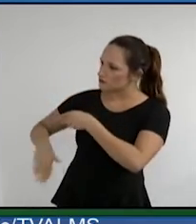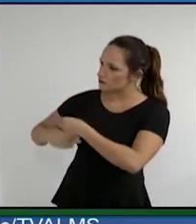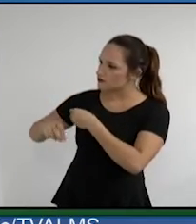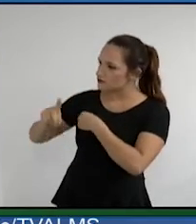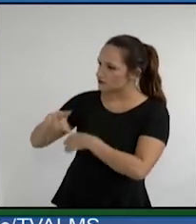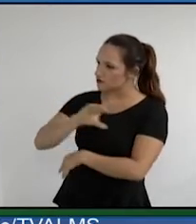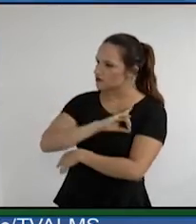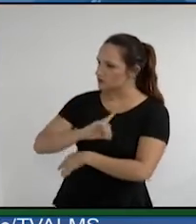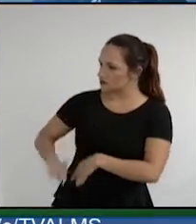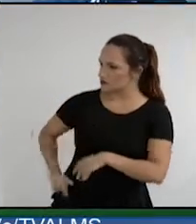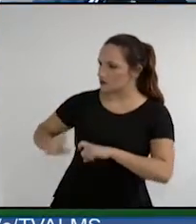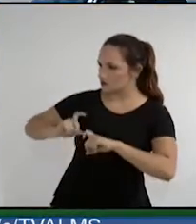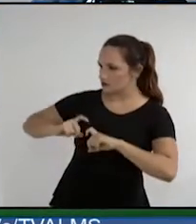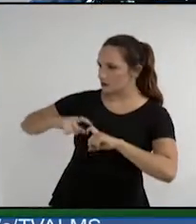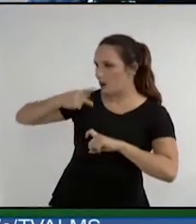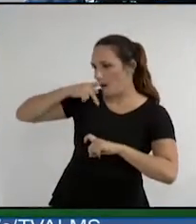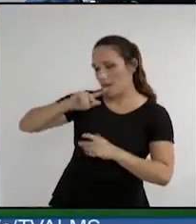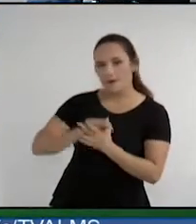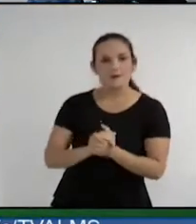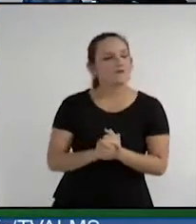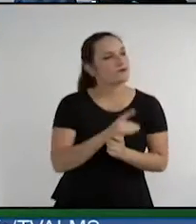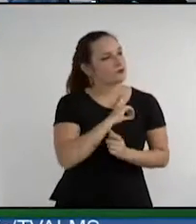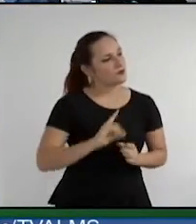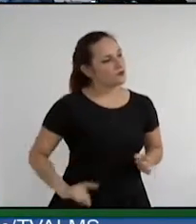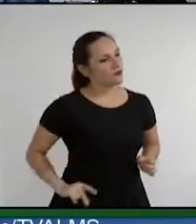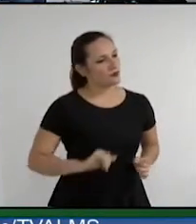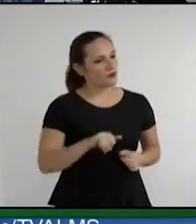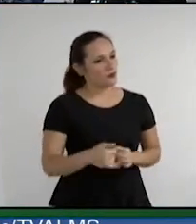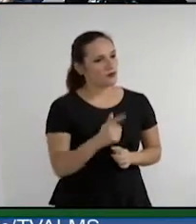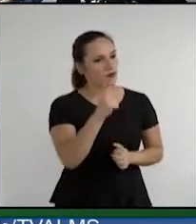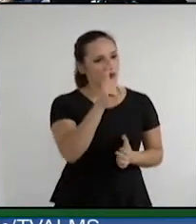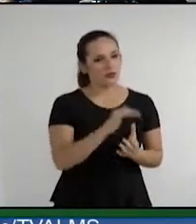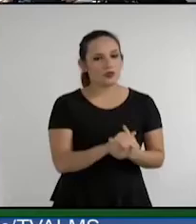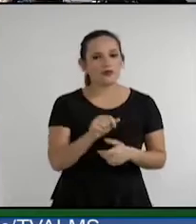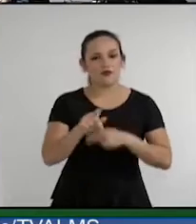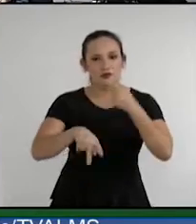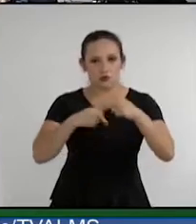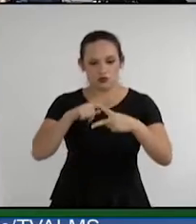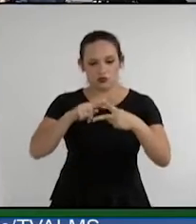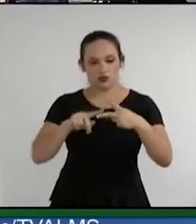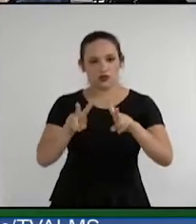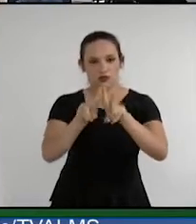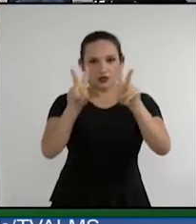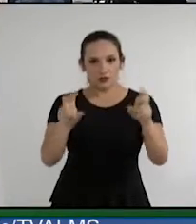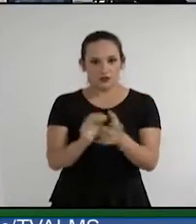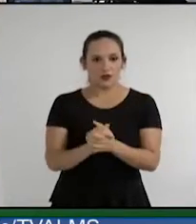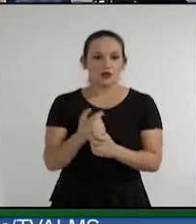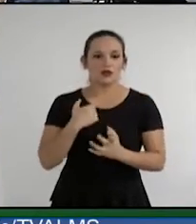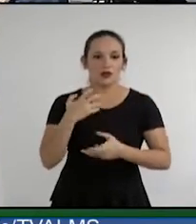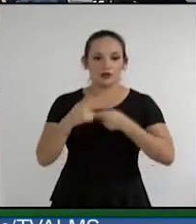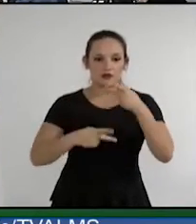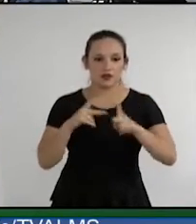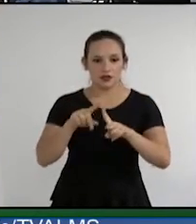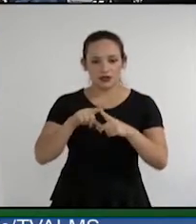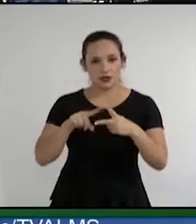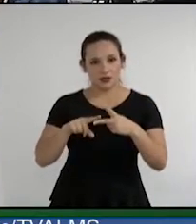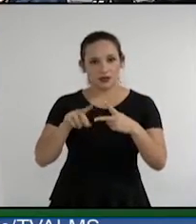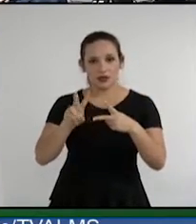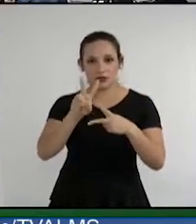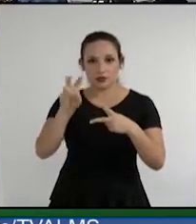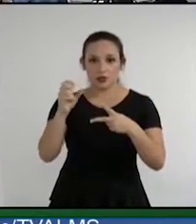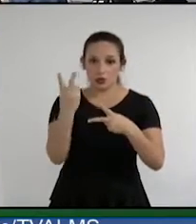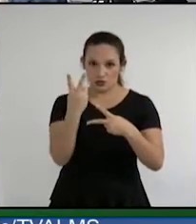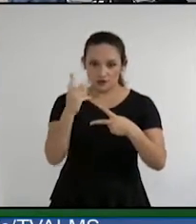Dr. Silvio. Deputado João Grandão, Vossa Excelência tratou de 2 temas, eu gostaria de falar dos 2 temas. Primeiro,